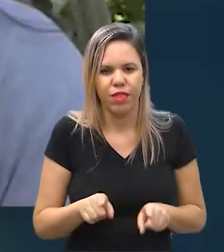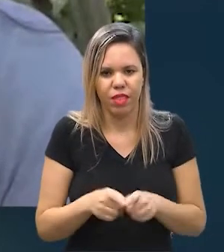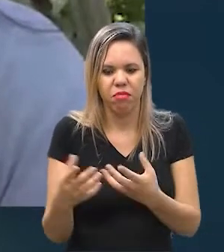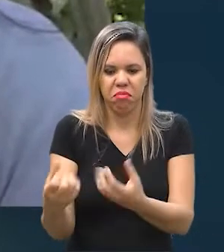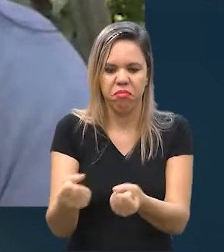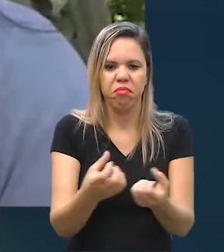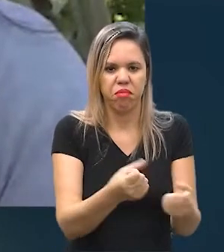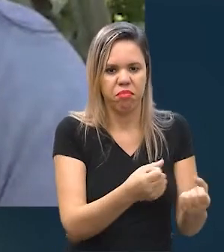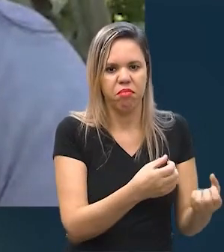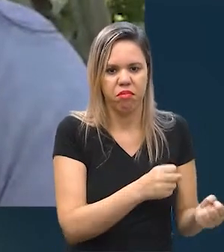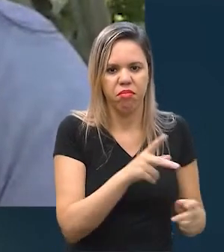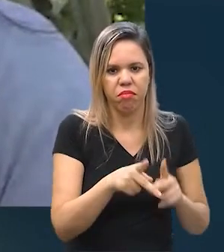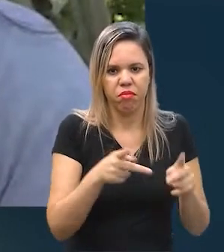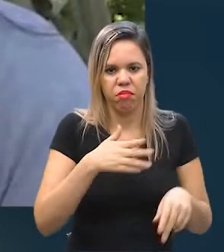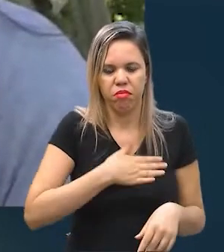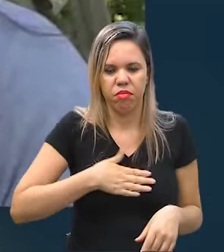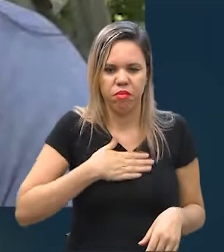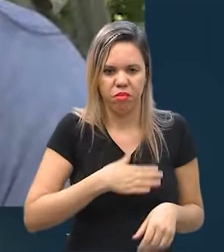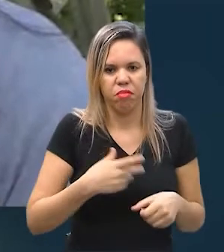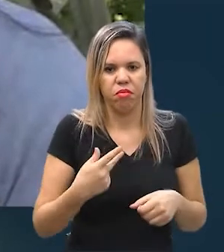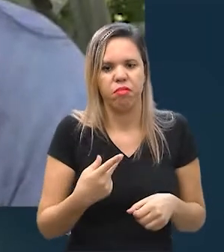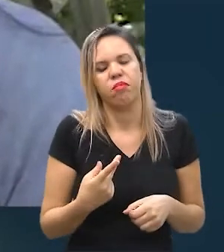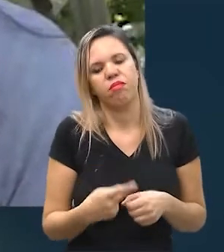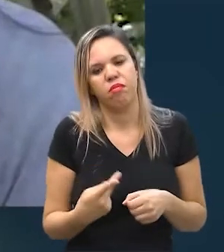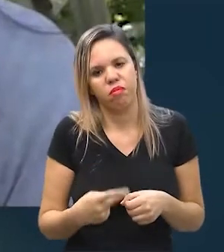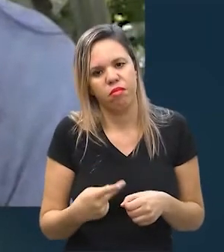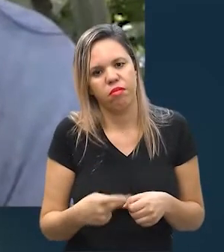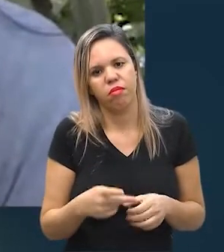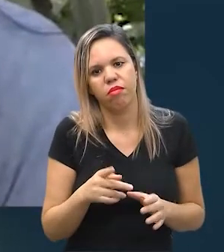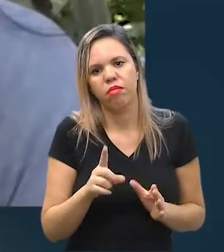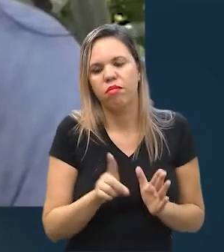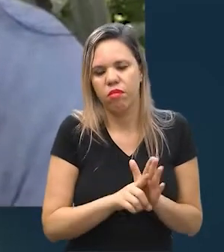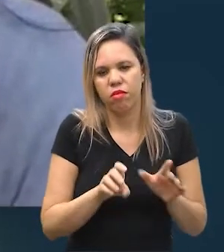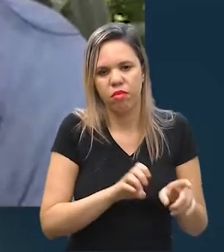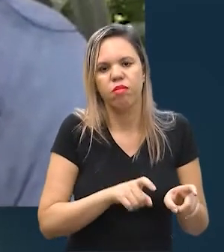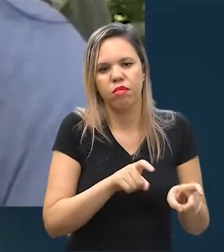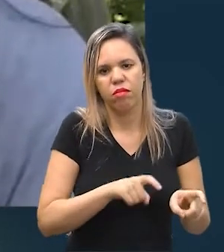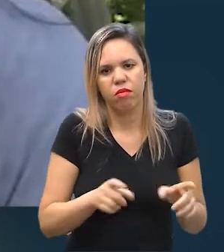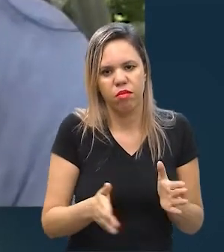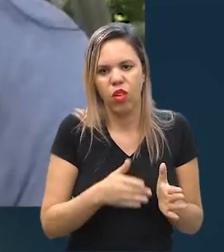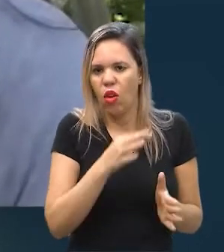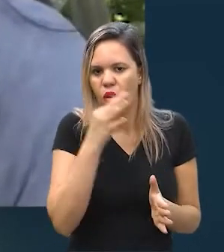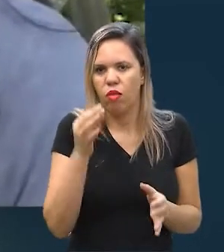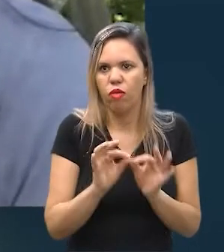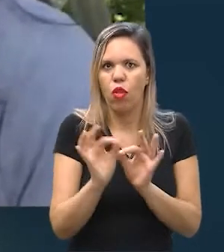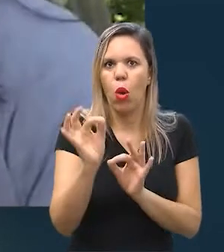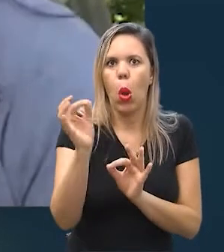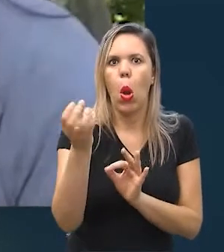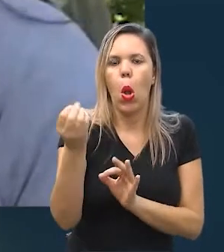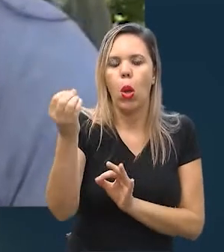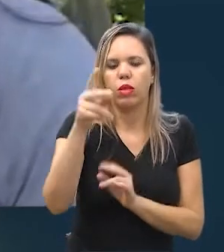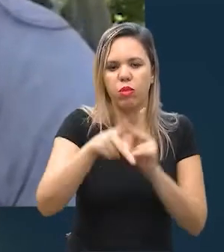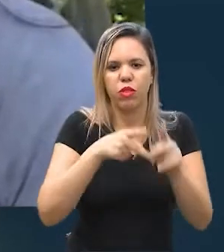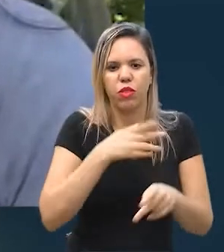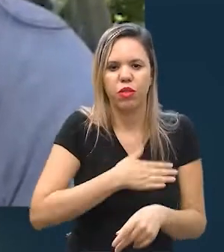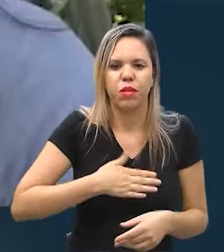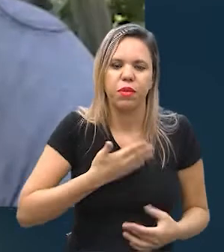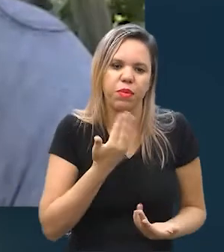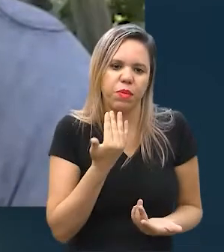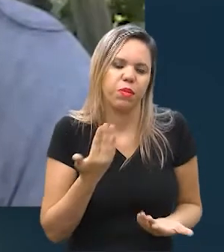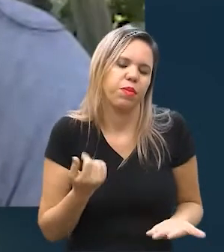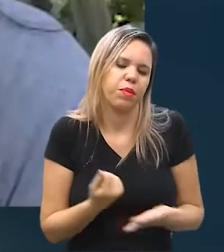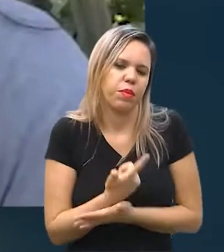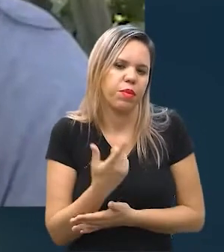muito bacana do produtor, porque ele gosta de saber que o produto dele foi tão longe, né? E que as pessoas gostam.